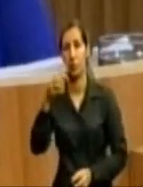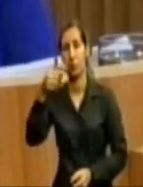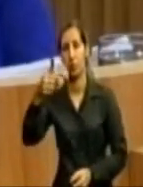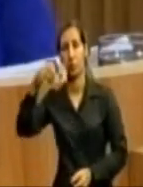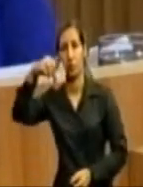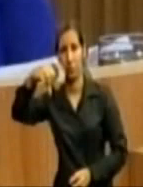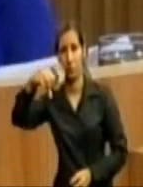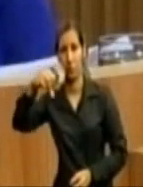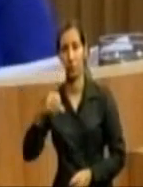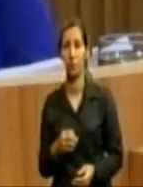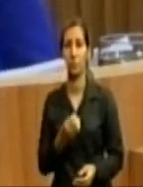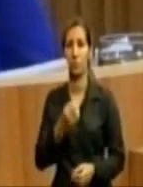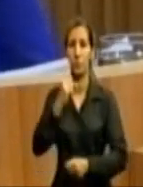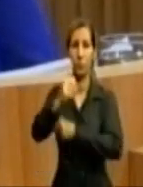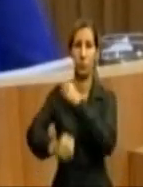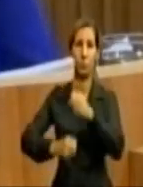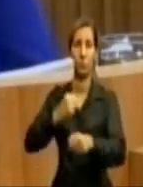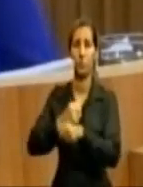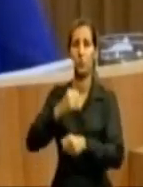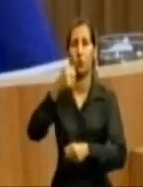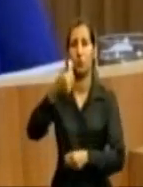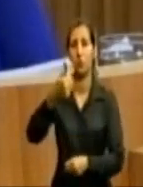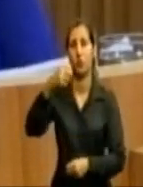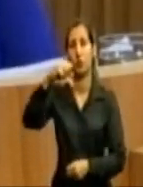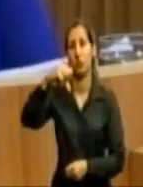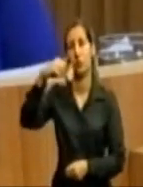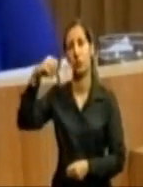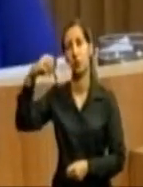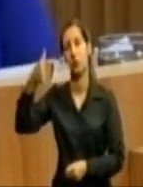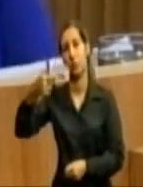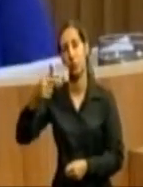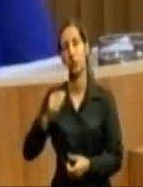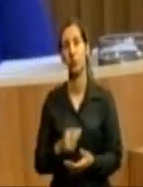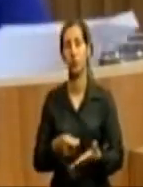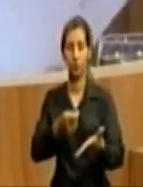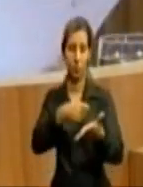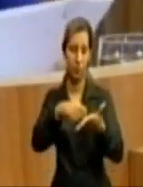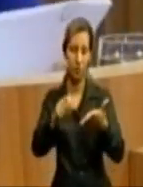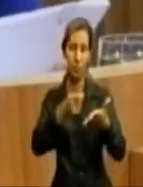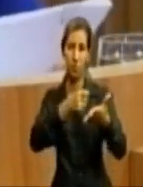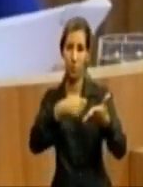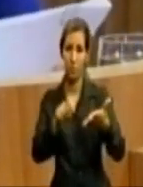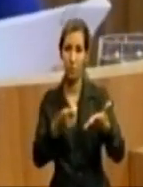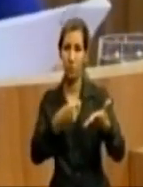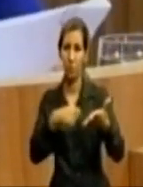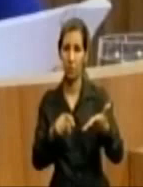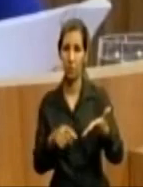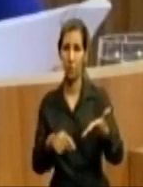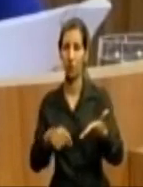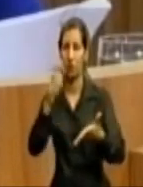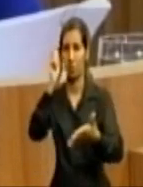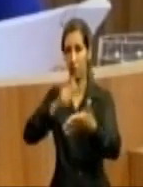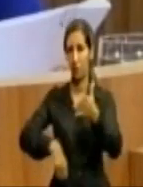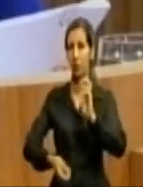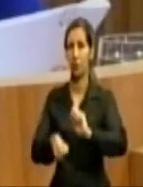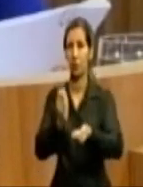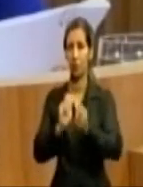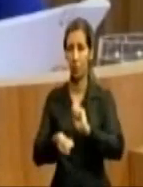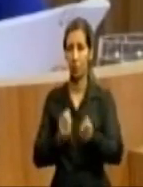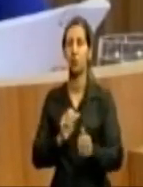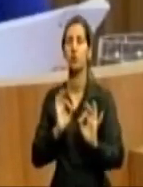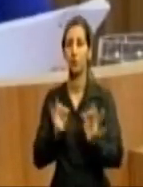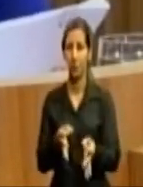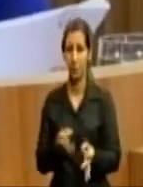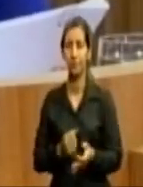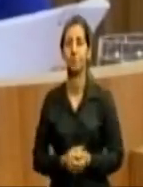8.429, que é do ano de 1992, que descreve os atos de improbidade administrativa,